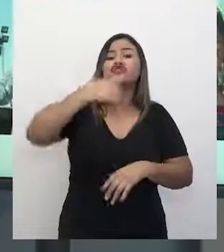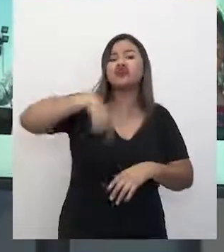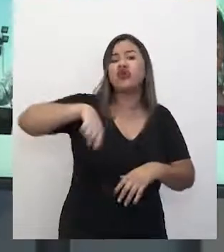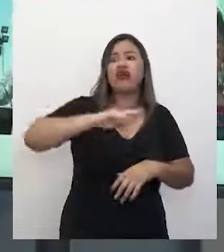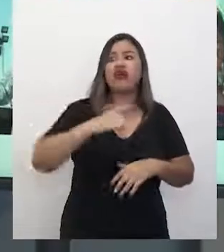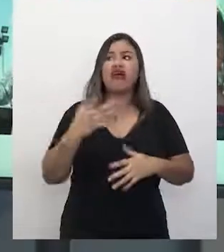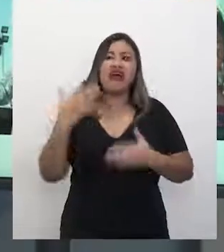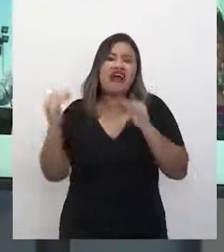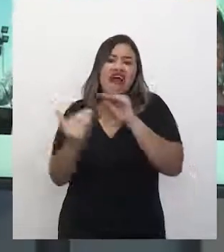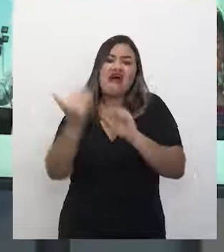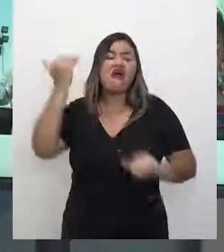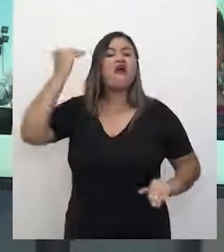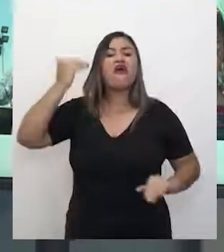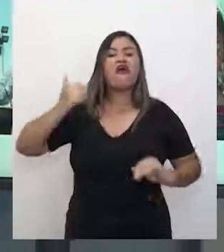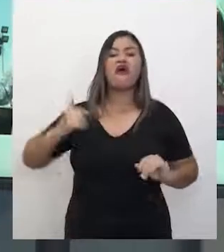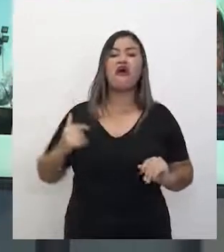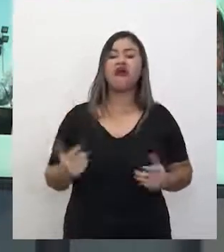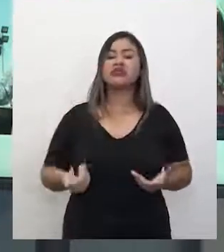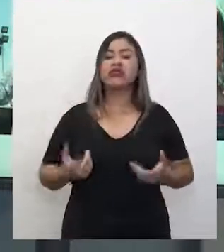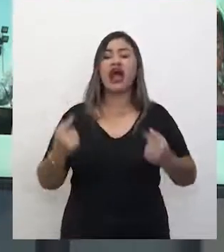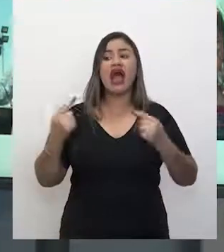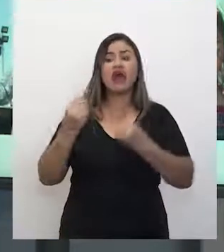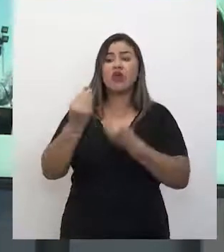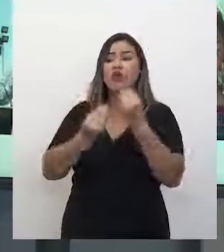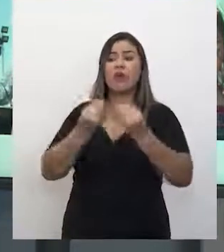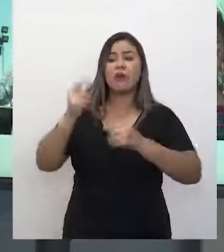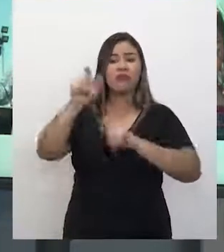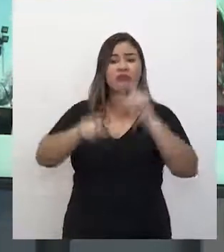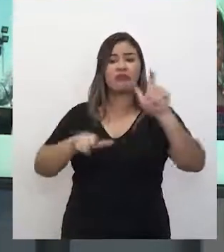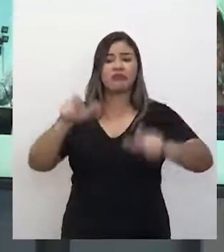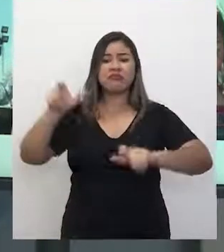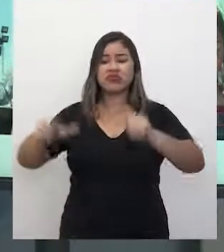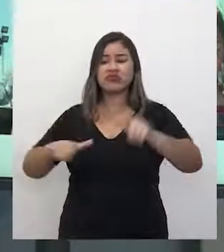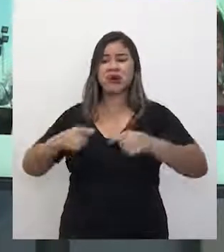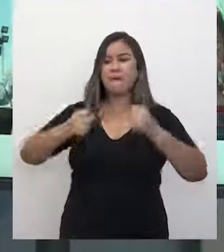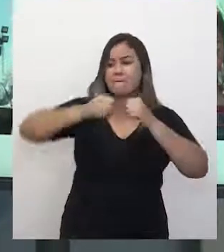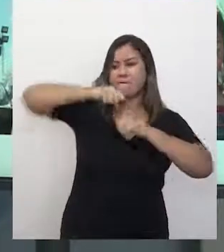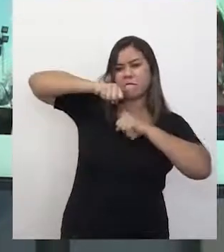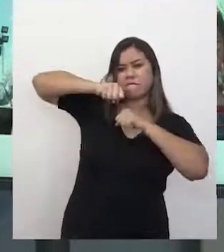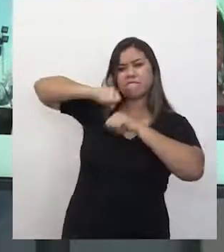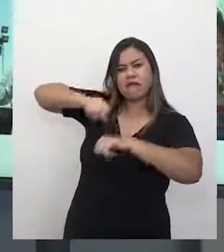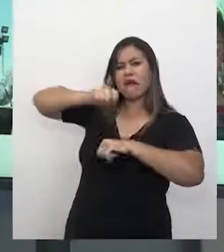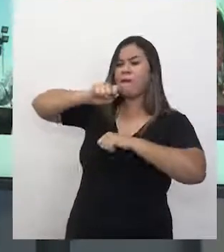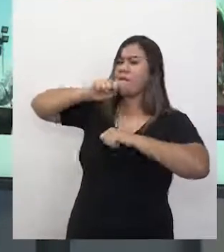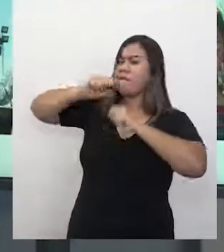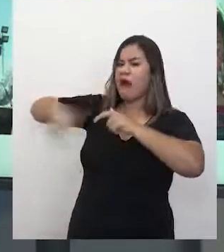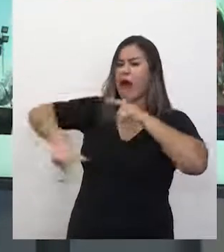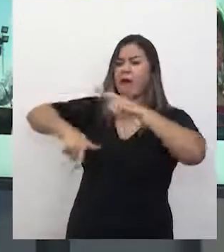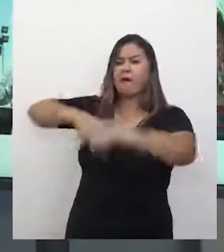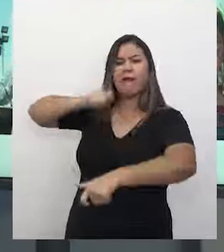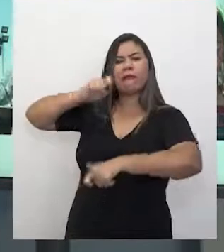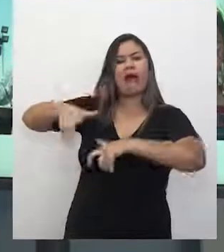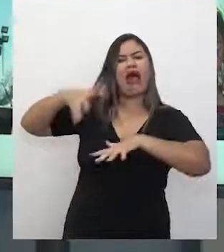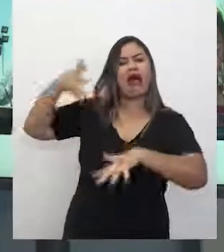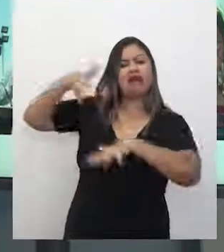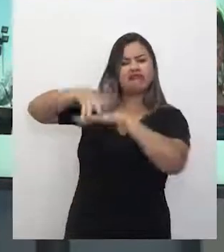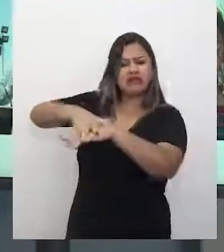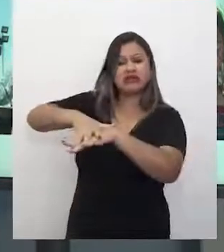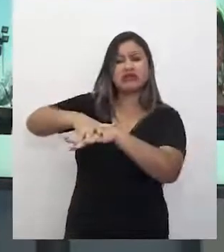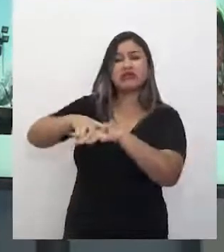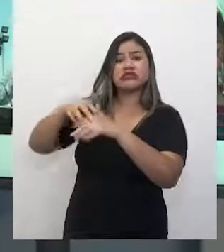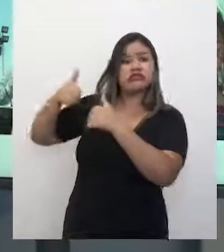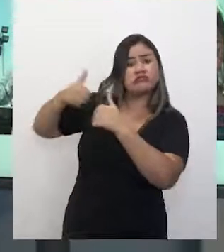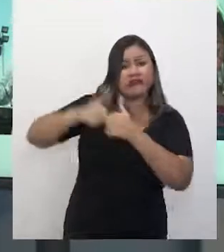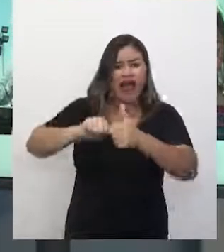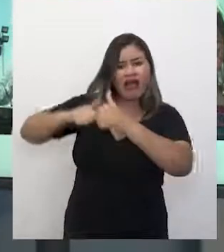marginalidade expõem os indivíduos às duras experiências do insulto, ao ostracismo, inclusive à